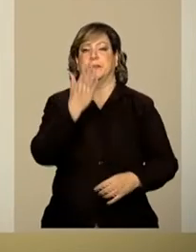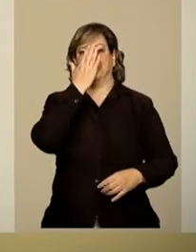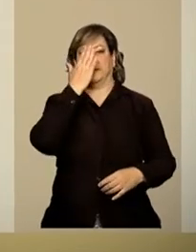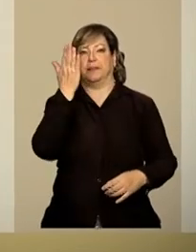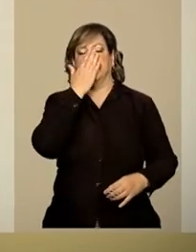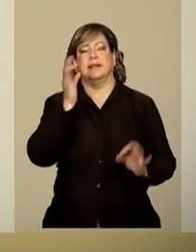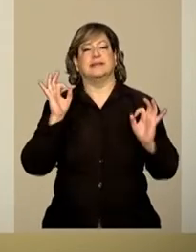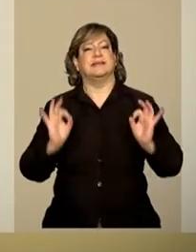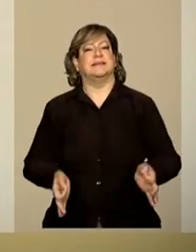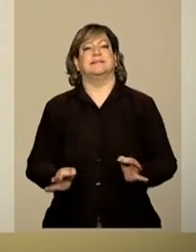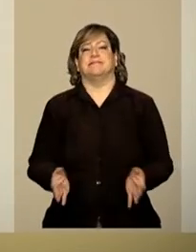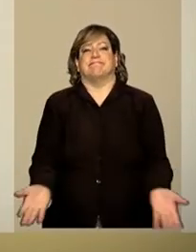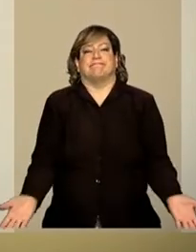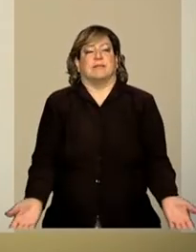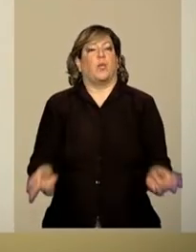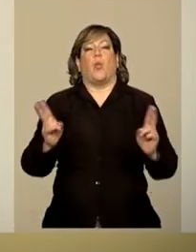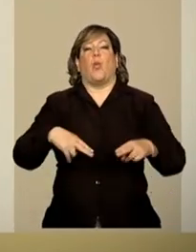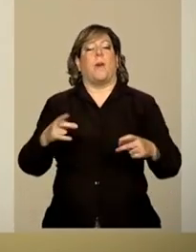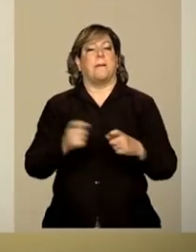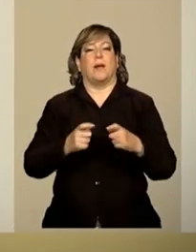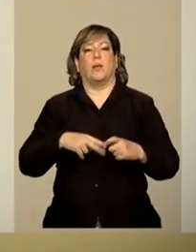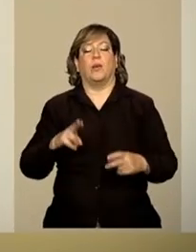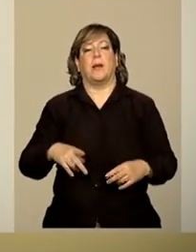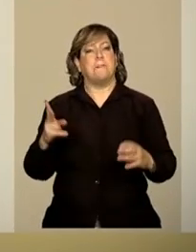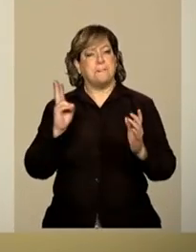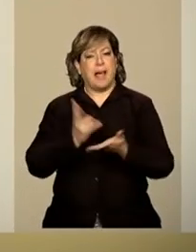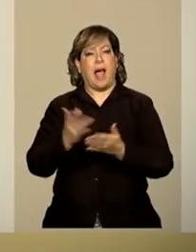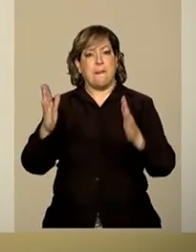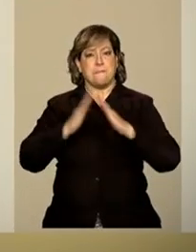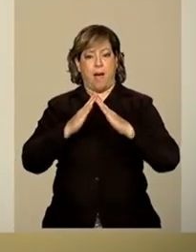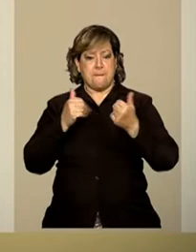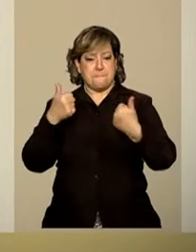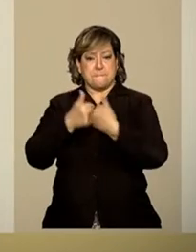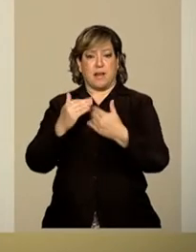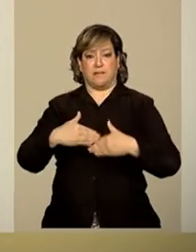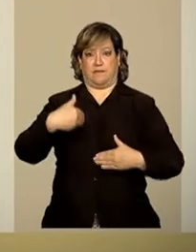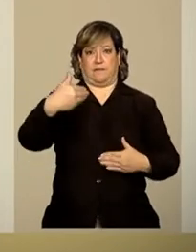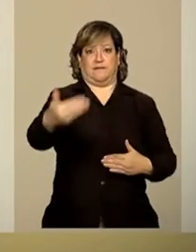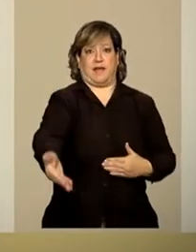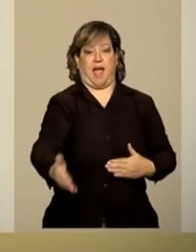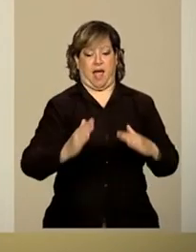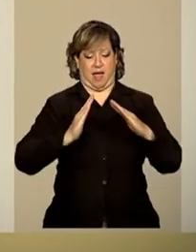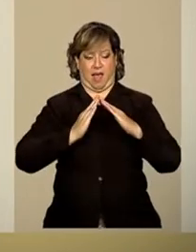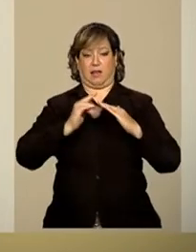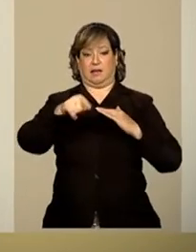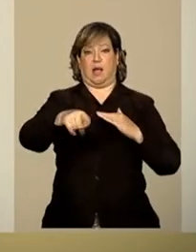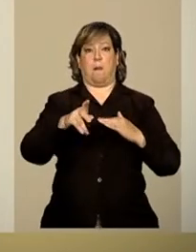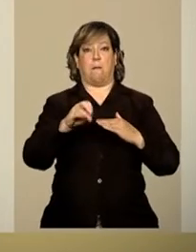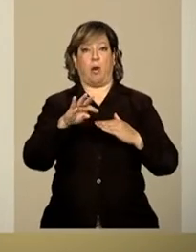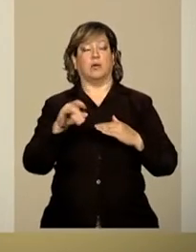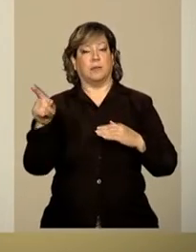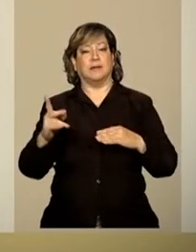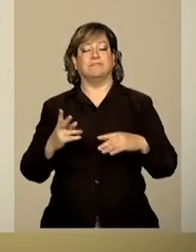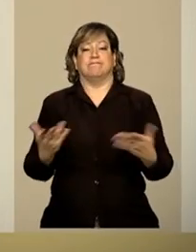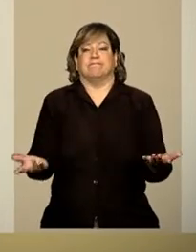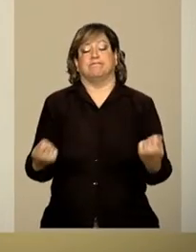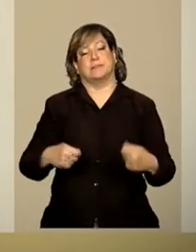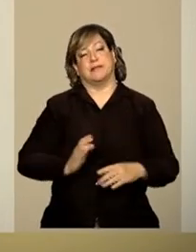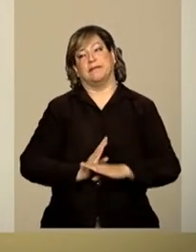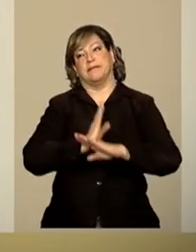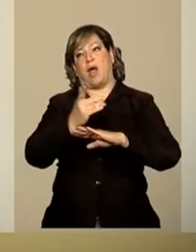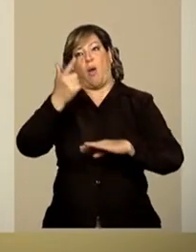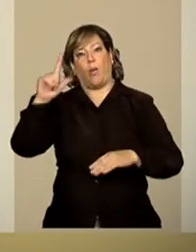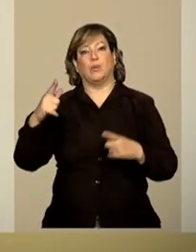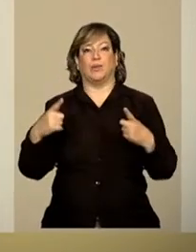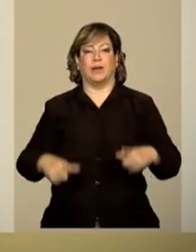veja que absurdo mesmo morando em frente a um posto de saúde ela tinha de buscar o atendimento em